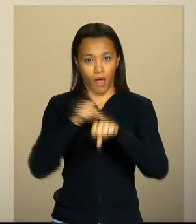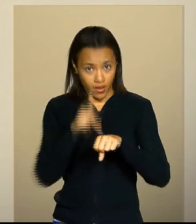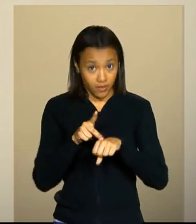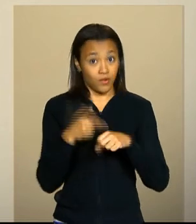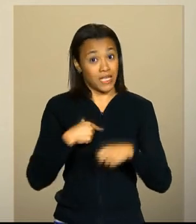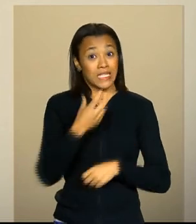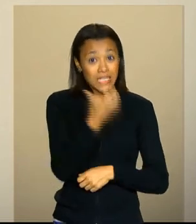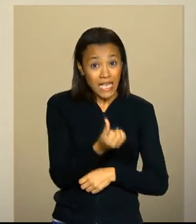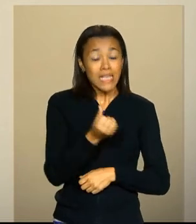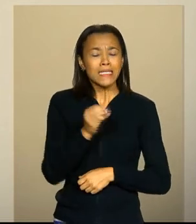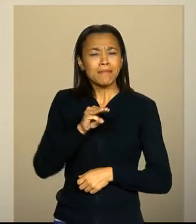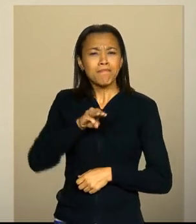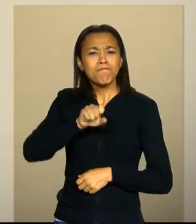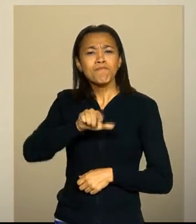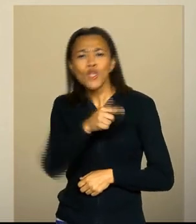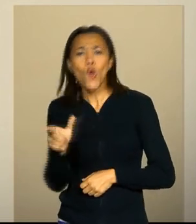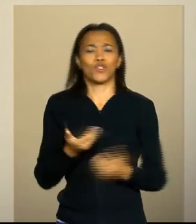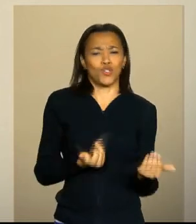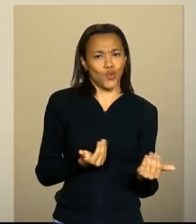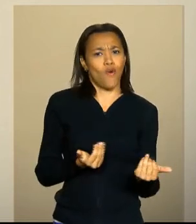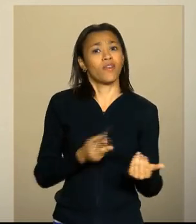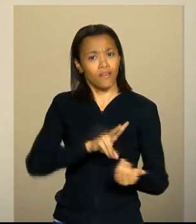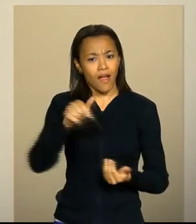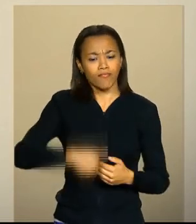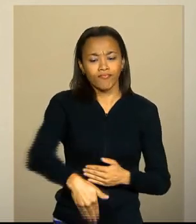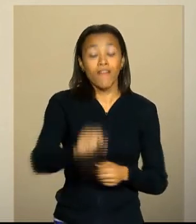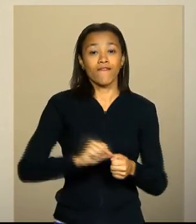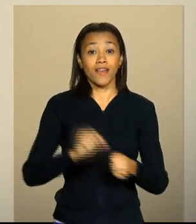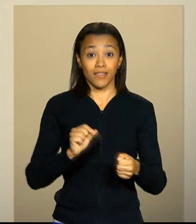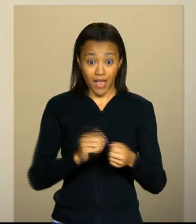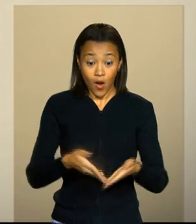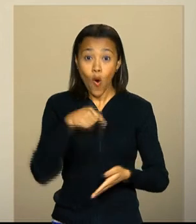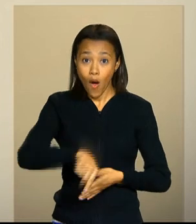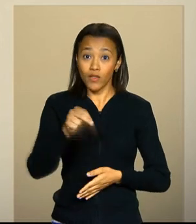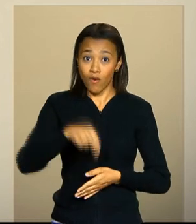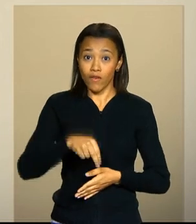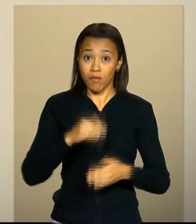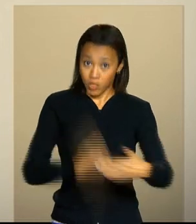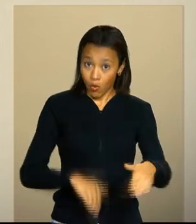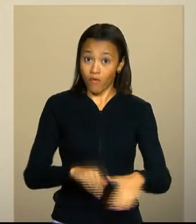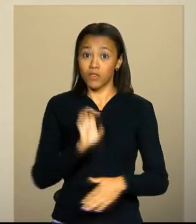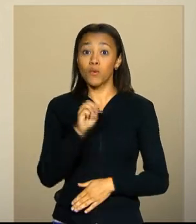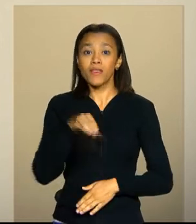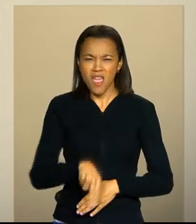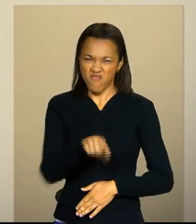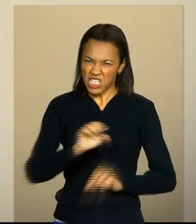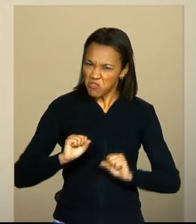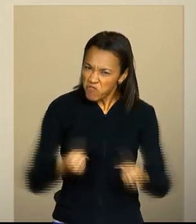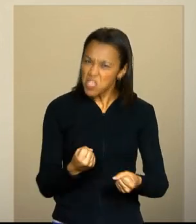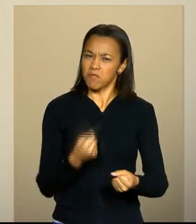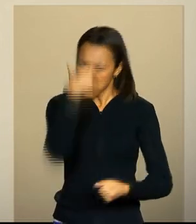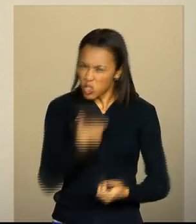para os quase 6 milhões de jovens que vão fazer as provas do Enem agora em novembro e vocês peguem